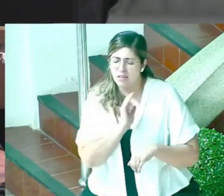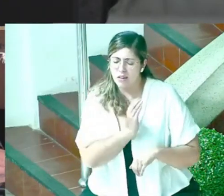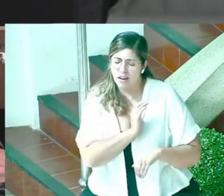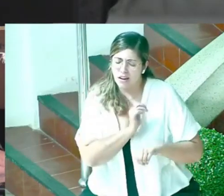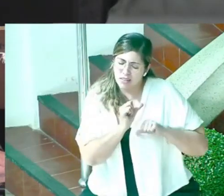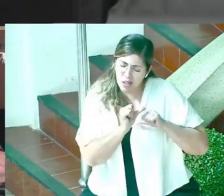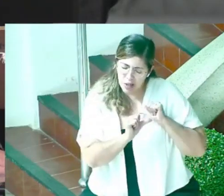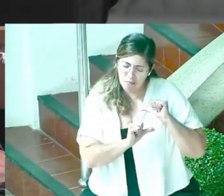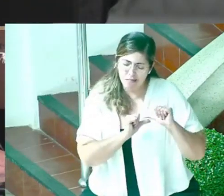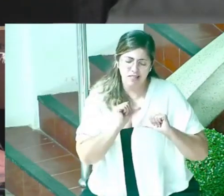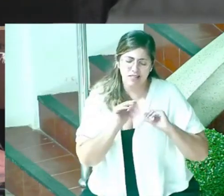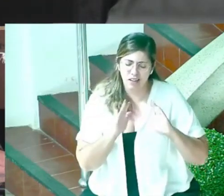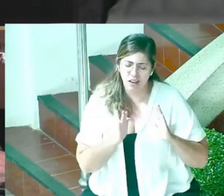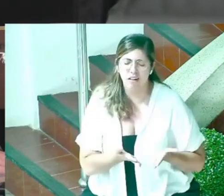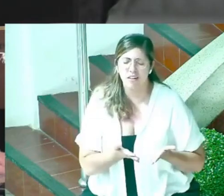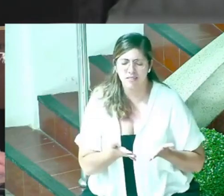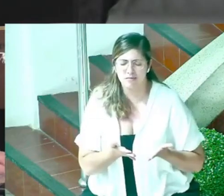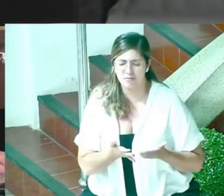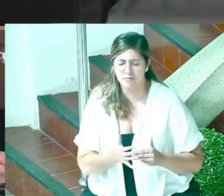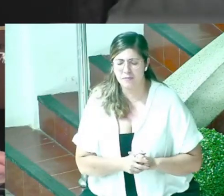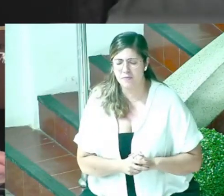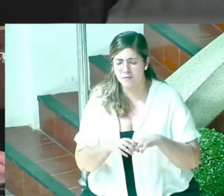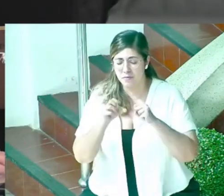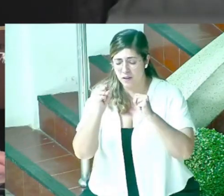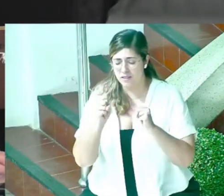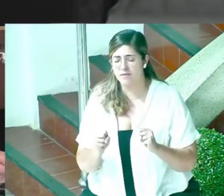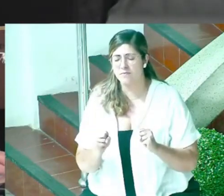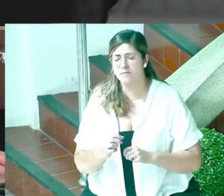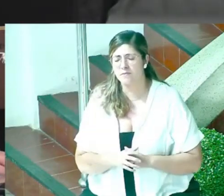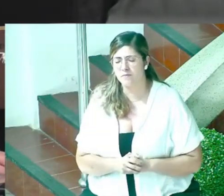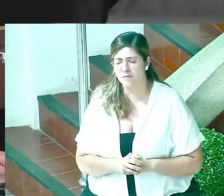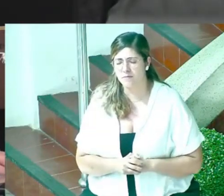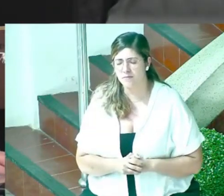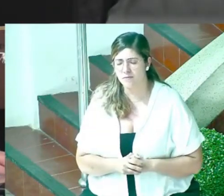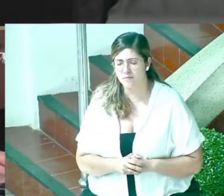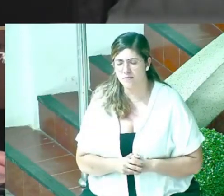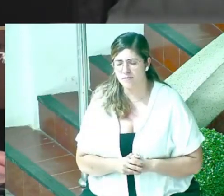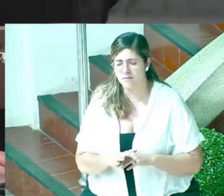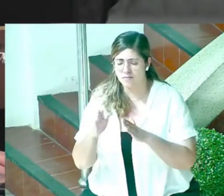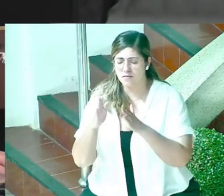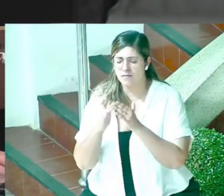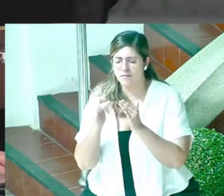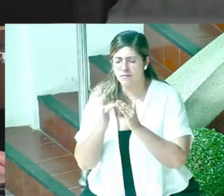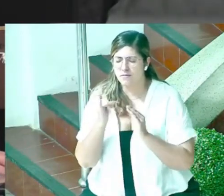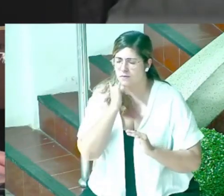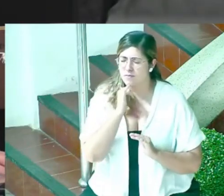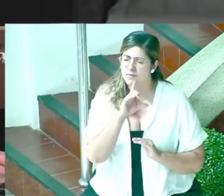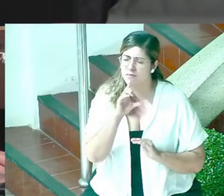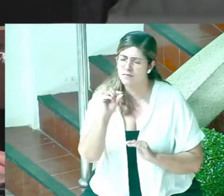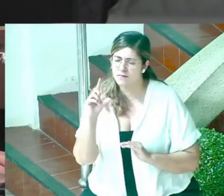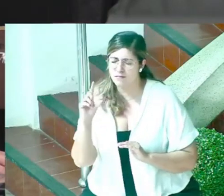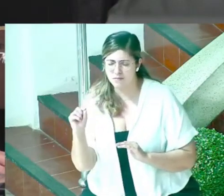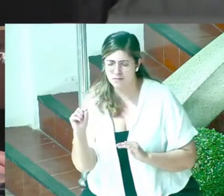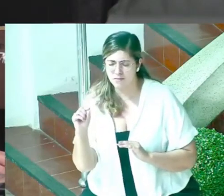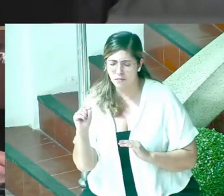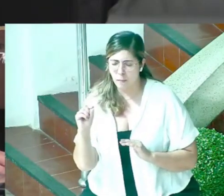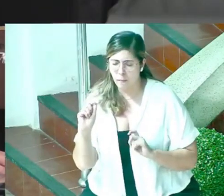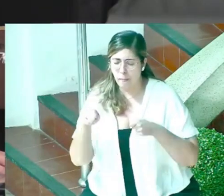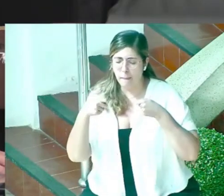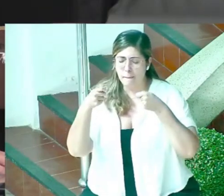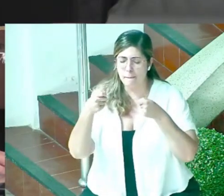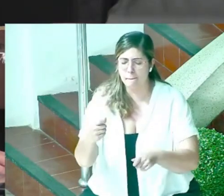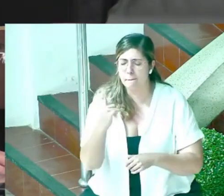honesta, de forma obviamente cuidadosa, de forma sábia, de forma amorosa.